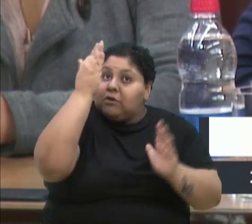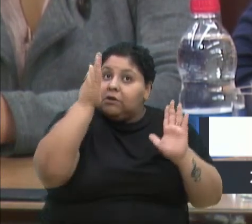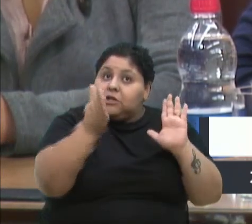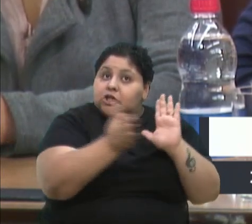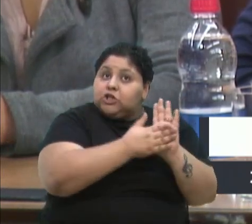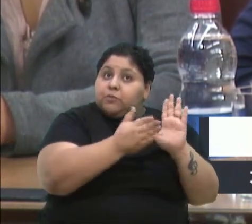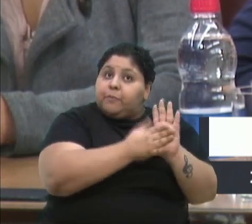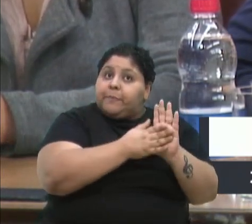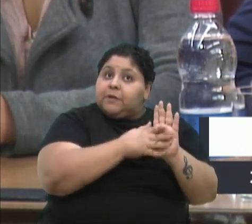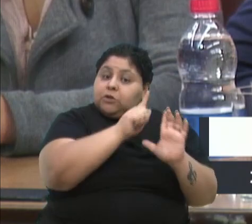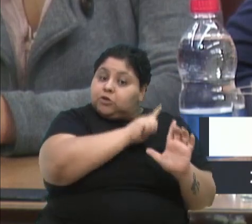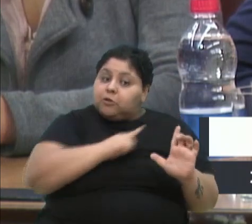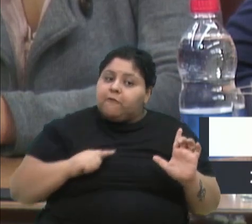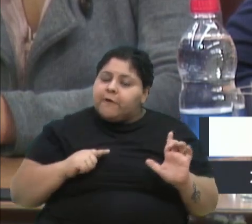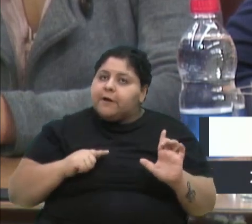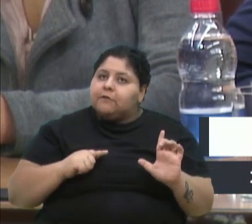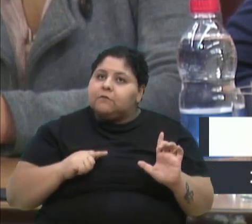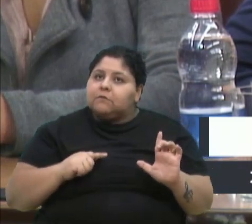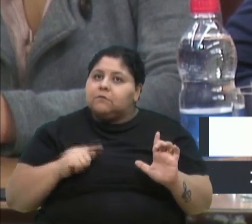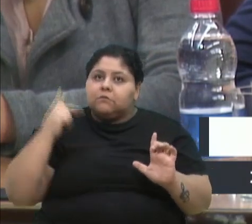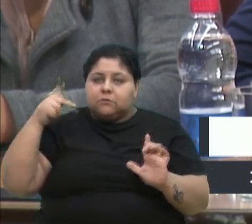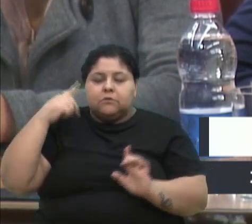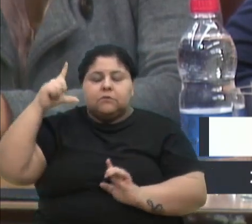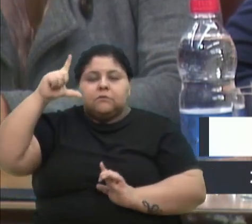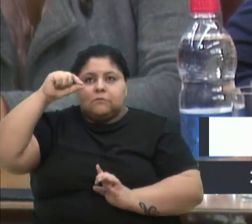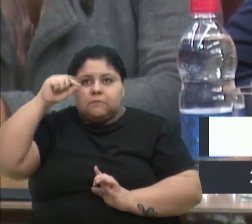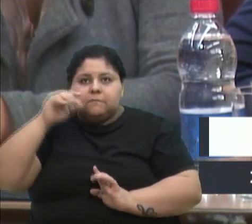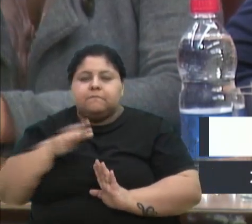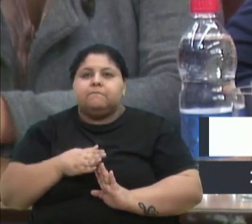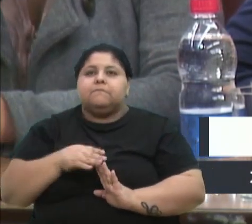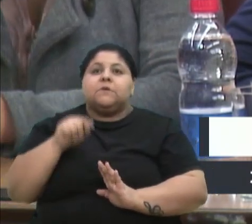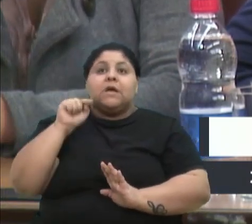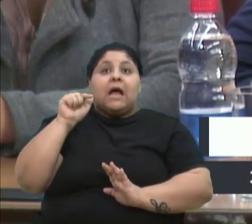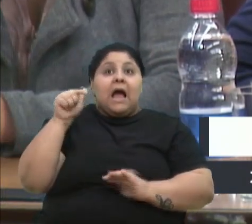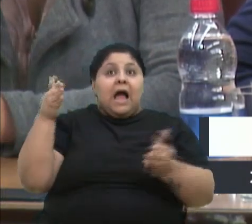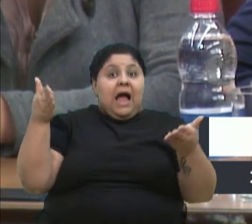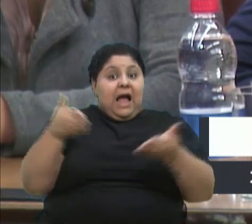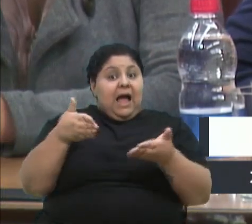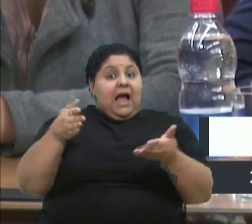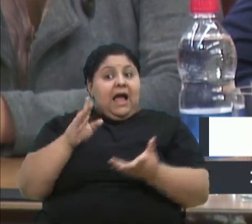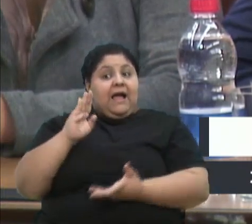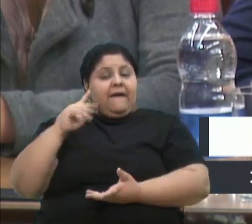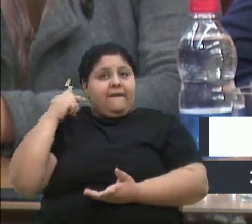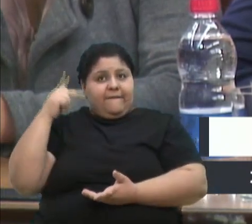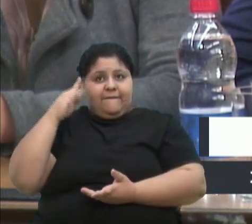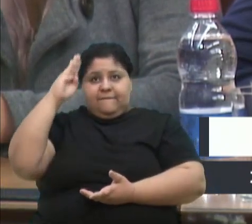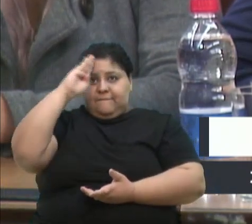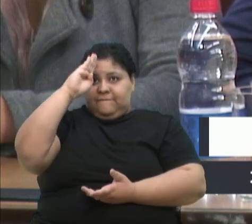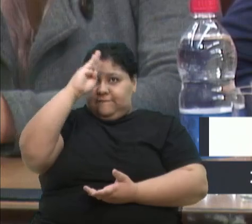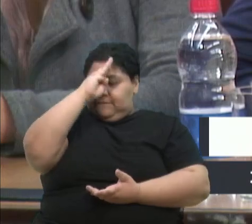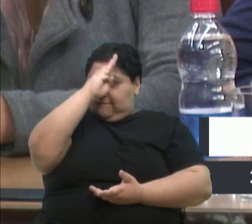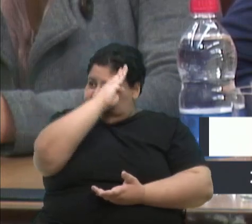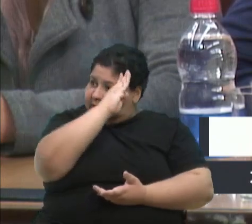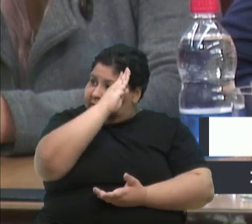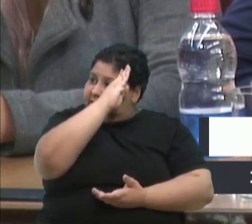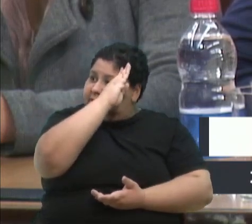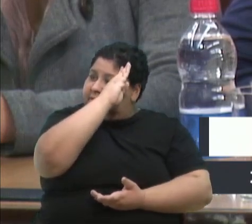Nós, vereadores Bressan, o senhor está aqui na Câmara hoje, estava na legislatura